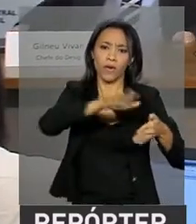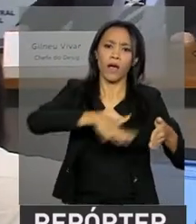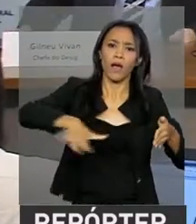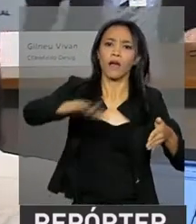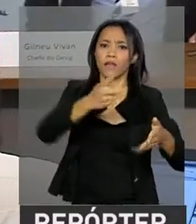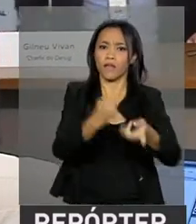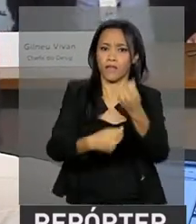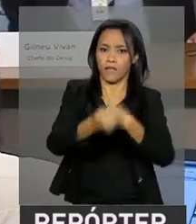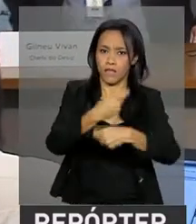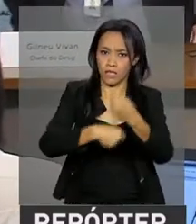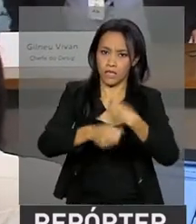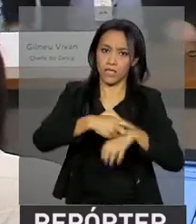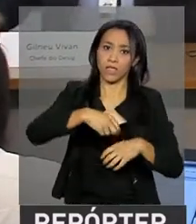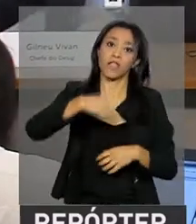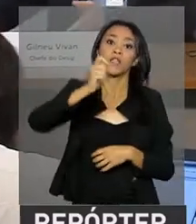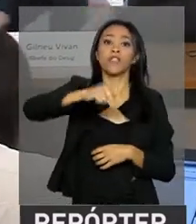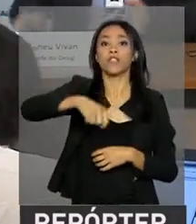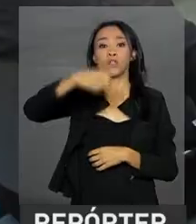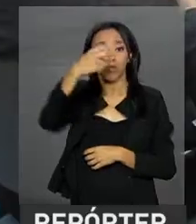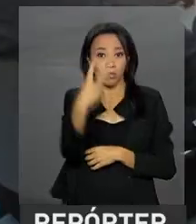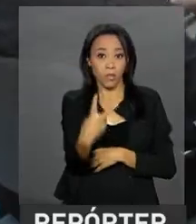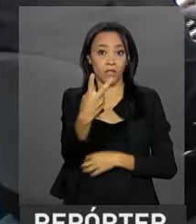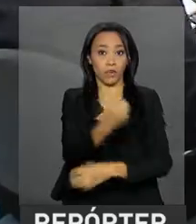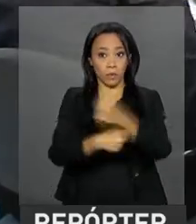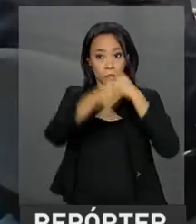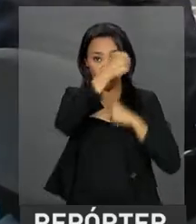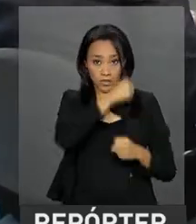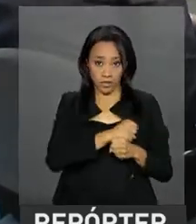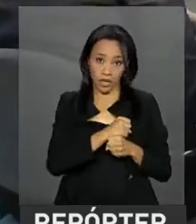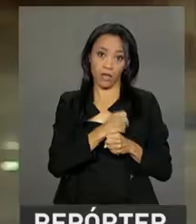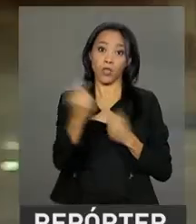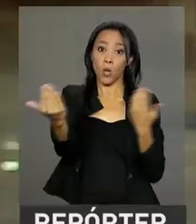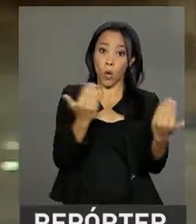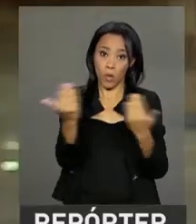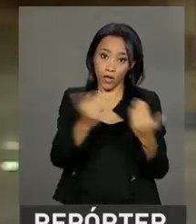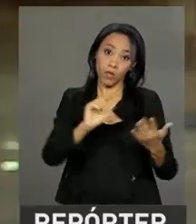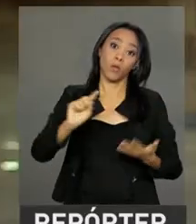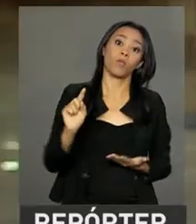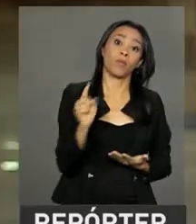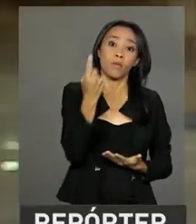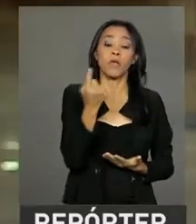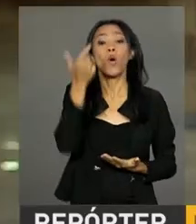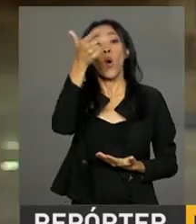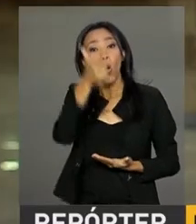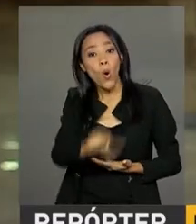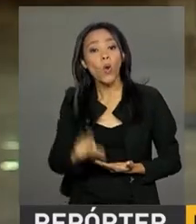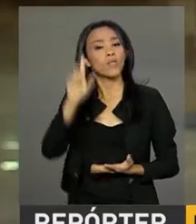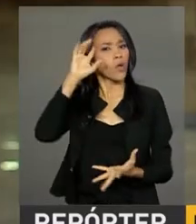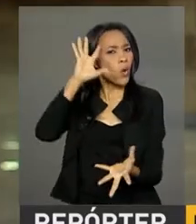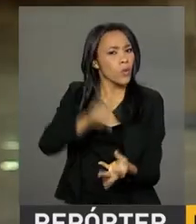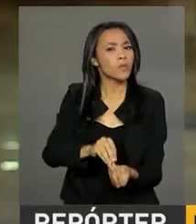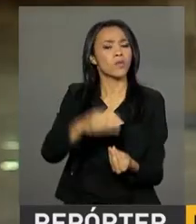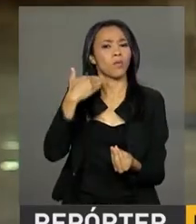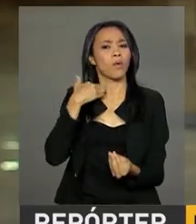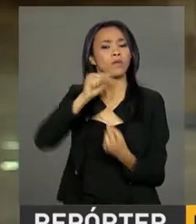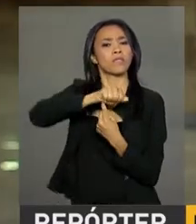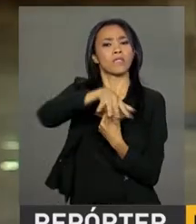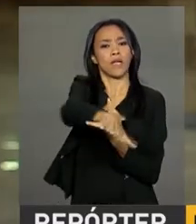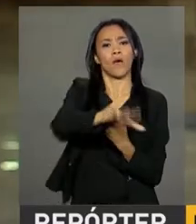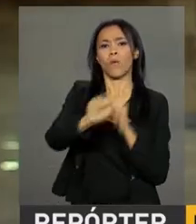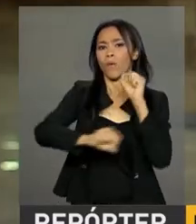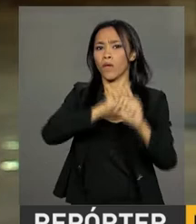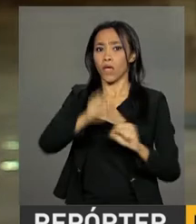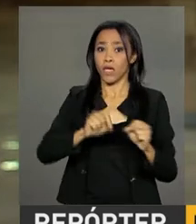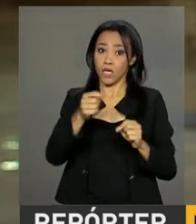no segundo semestre do ano passado em comparação com o primeiro outra conclusão do relatório do banco central é que o sistema